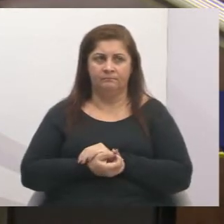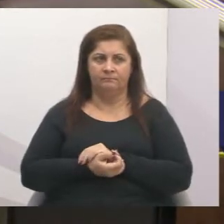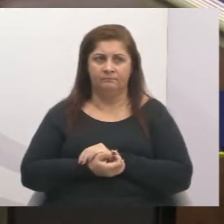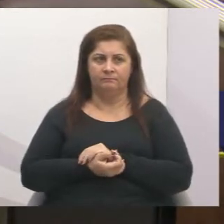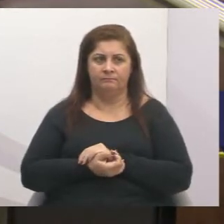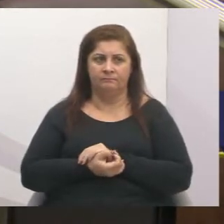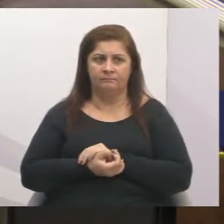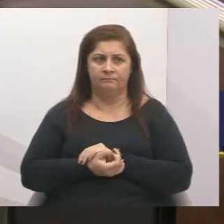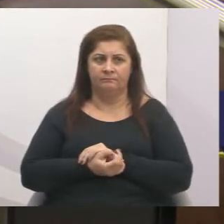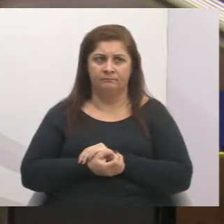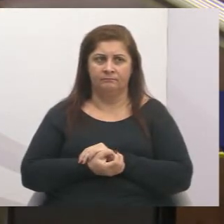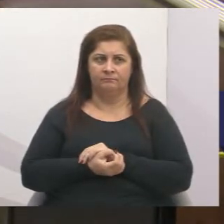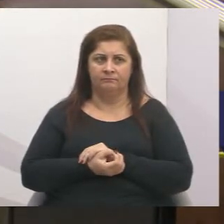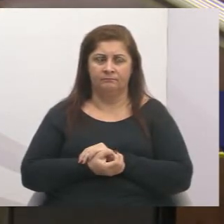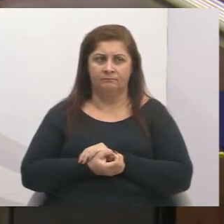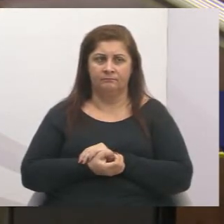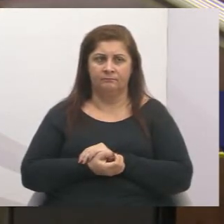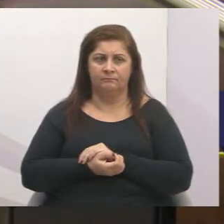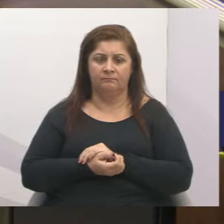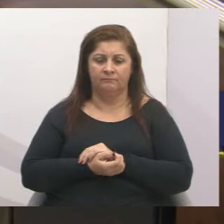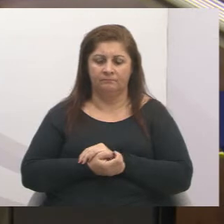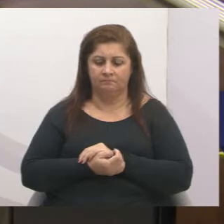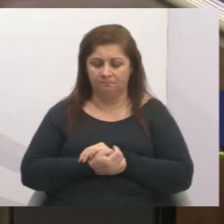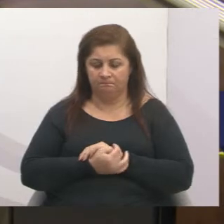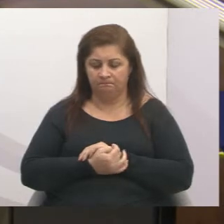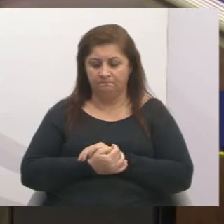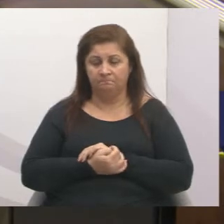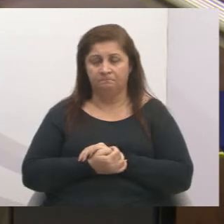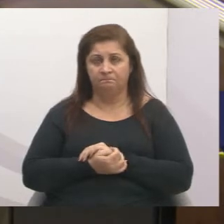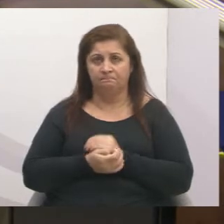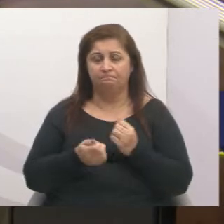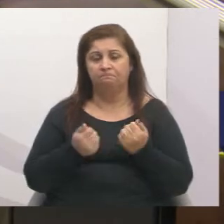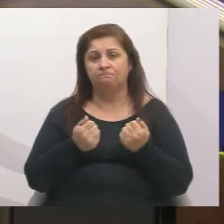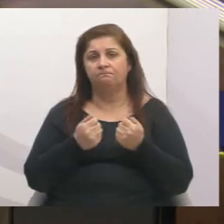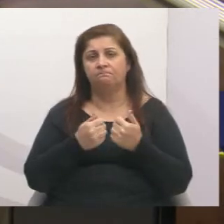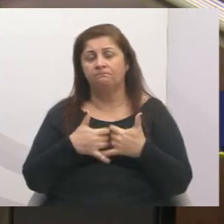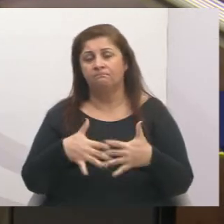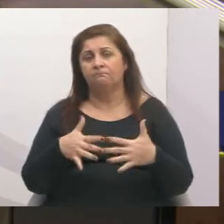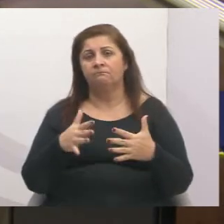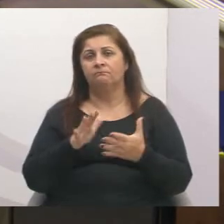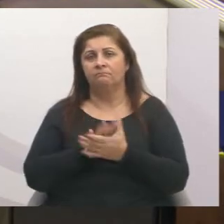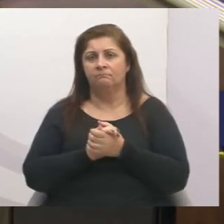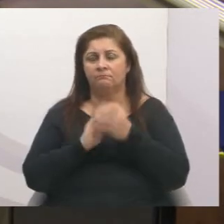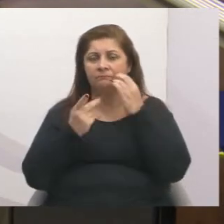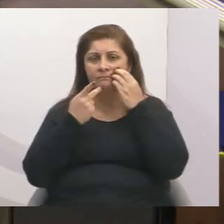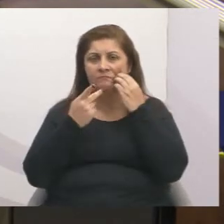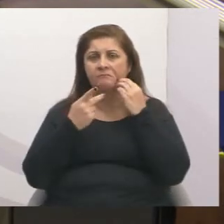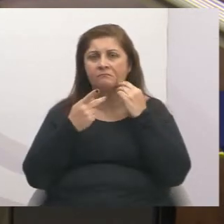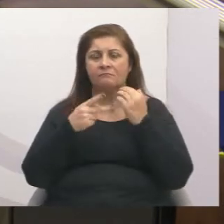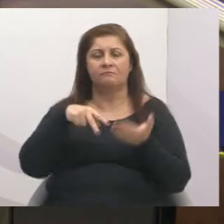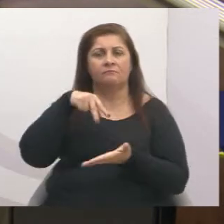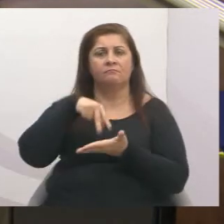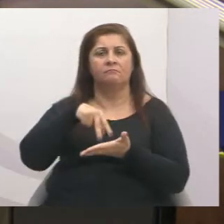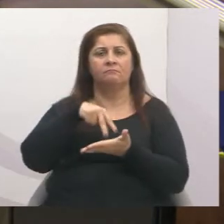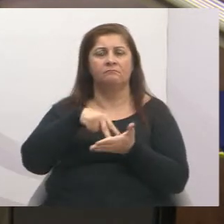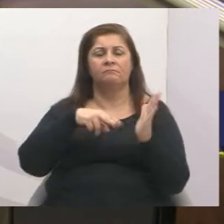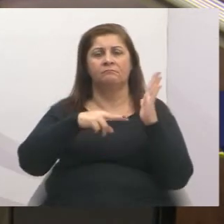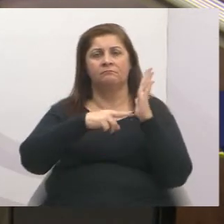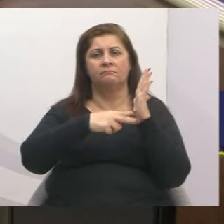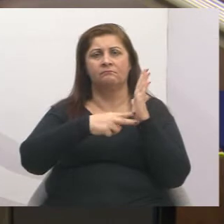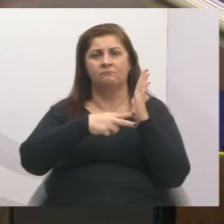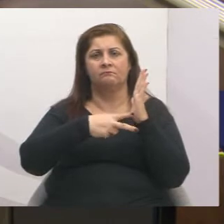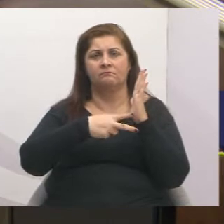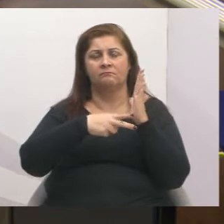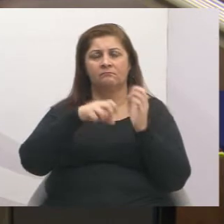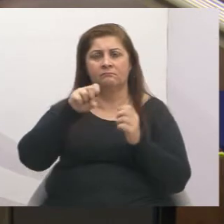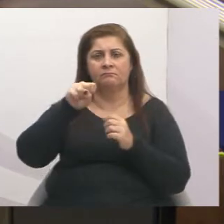Tá? Eu acho que é incoerente. Então, eu reforço aqui a posição do Sindicato dos Trabalhadores do SAI. Quando a